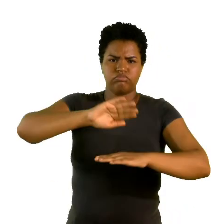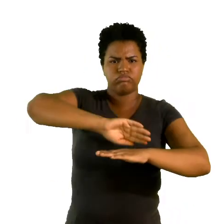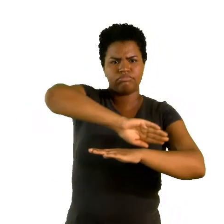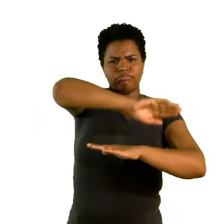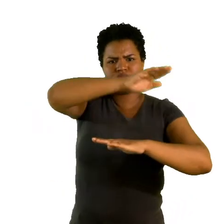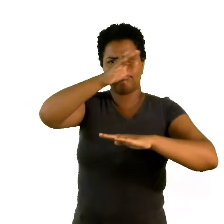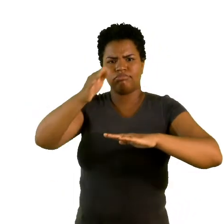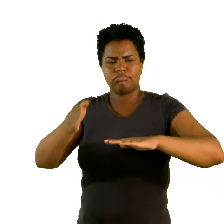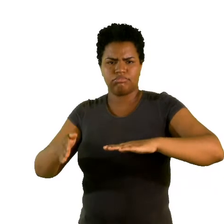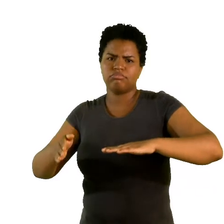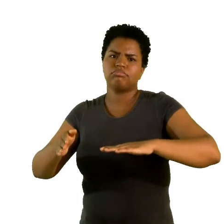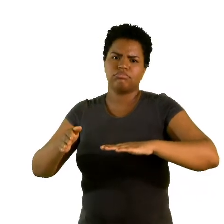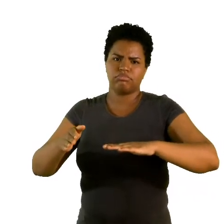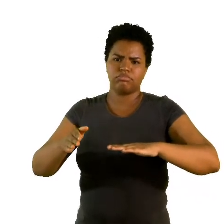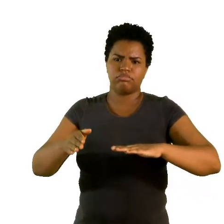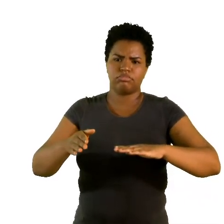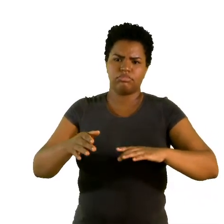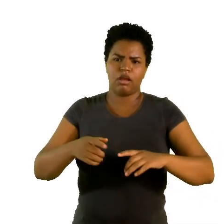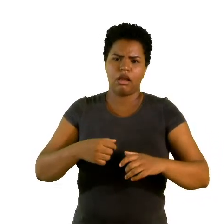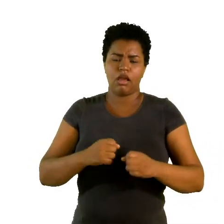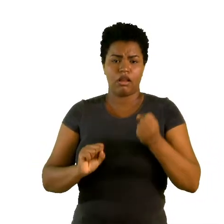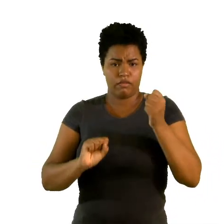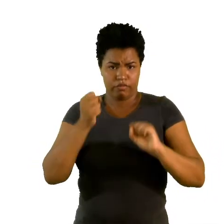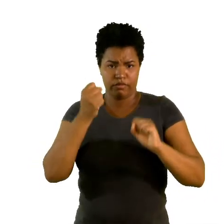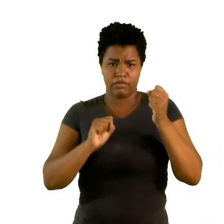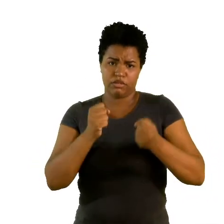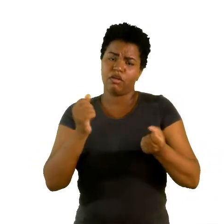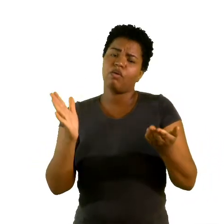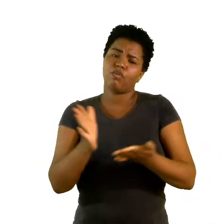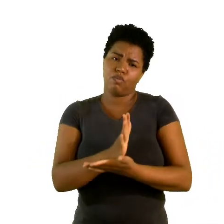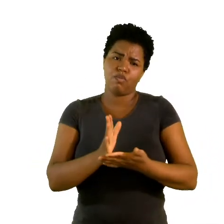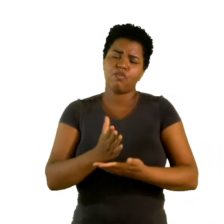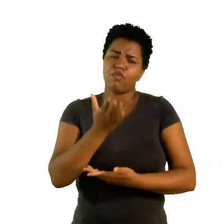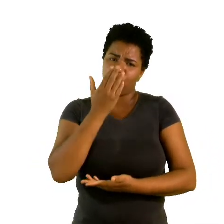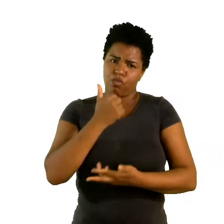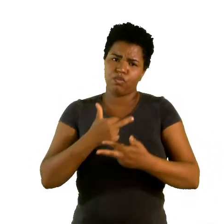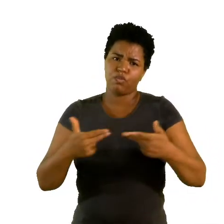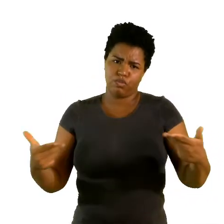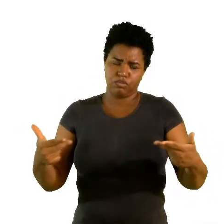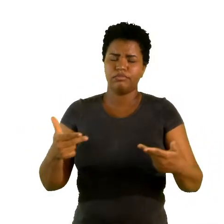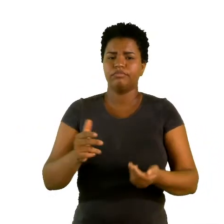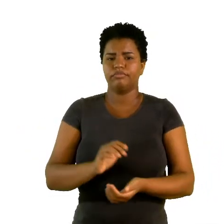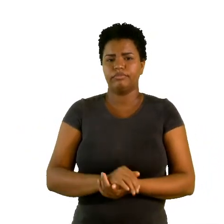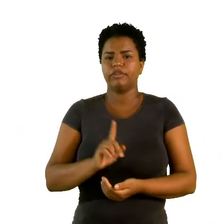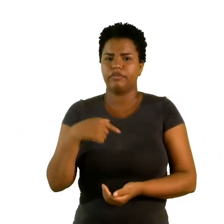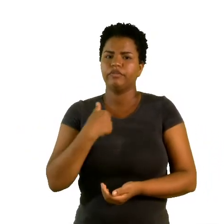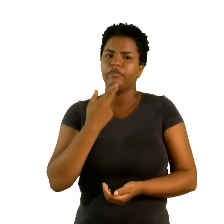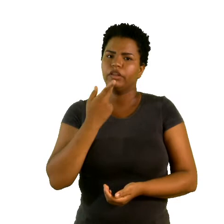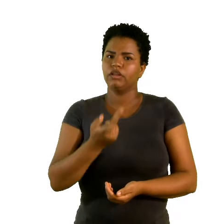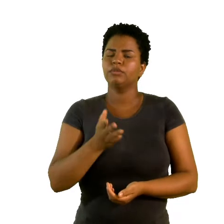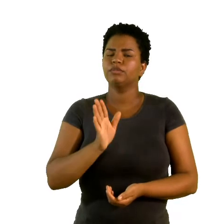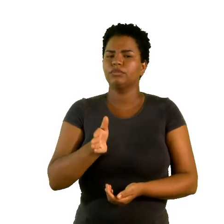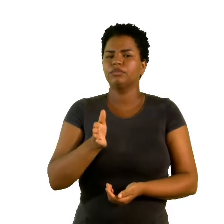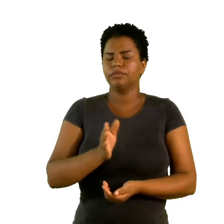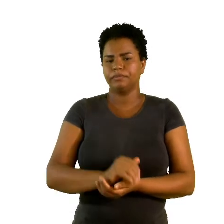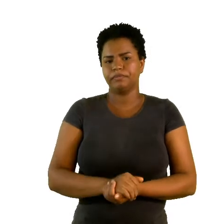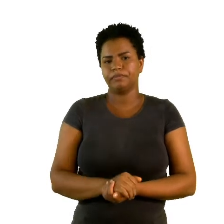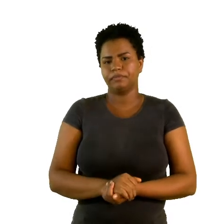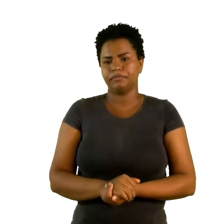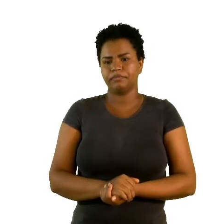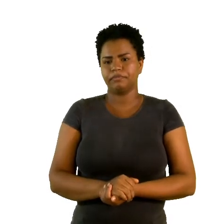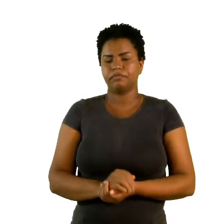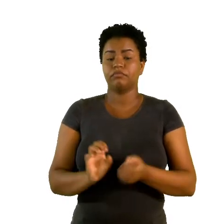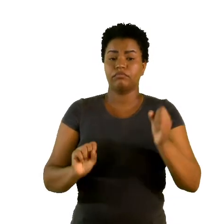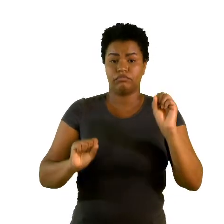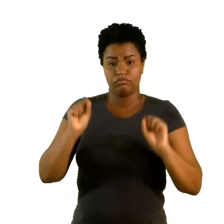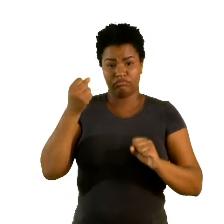superfícies, na fabricação de alguns alimentos, né, como nós já falamos, tá? Na